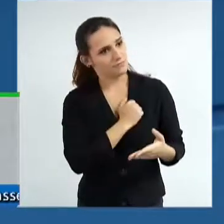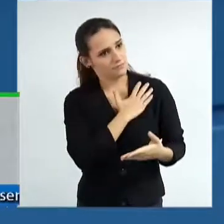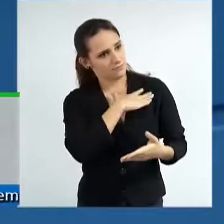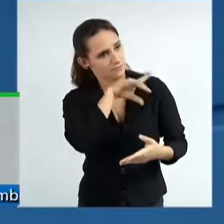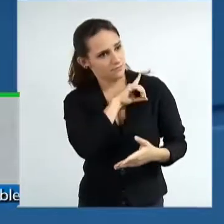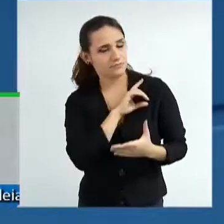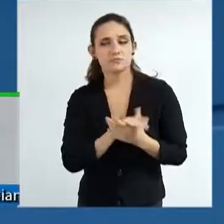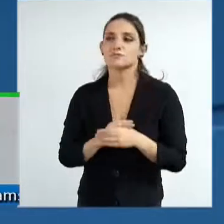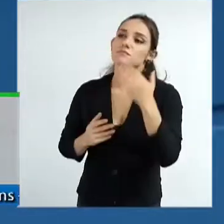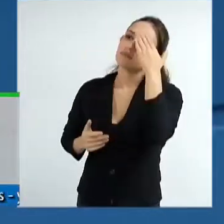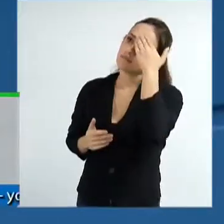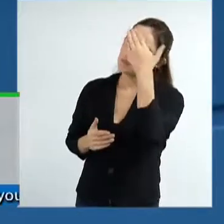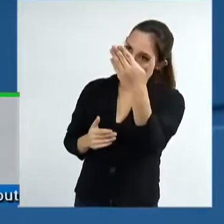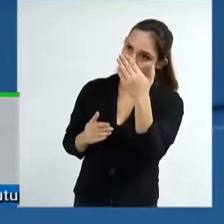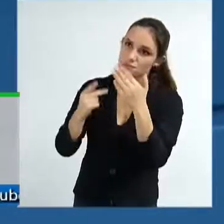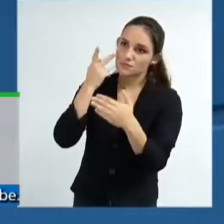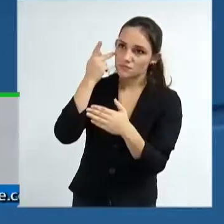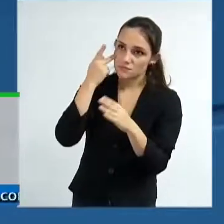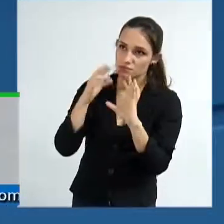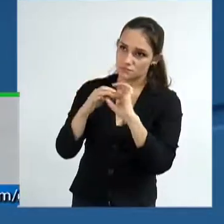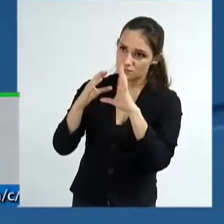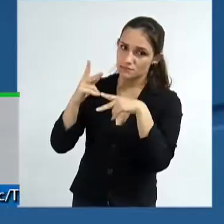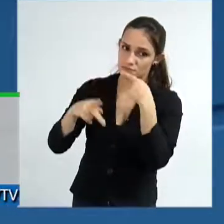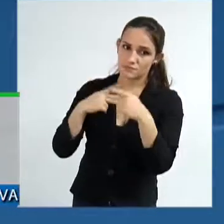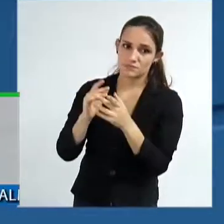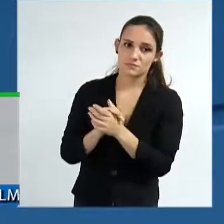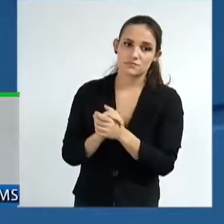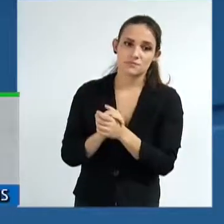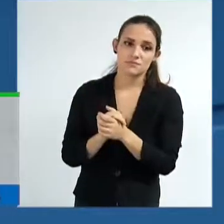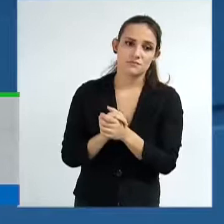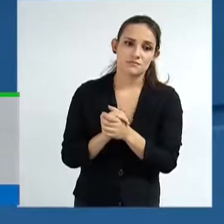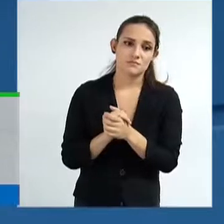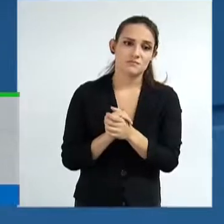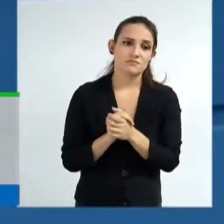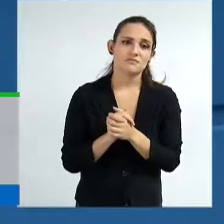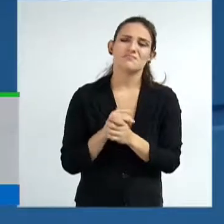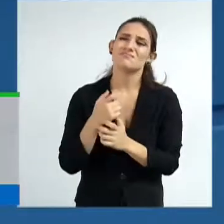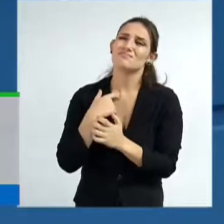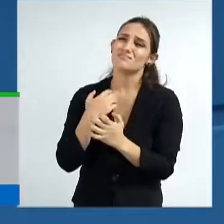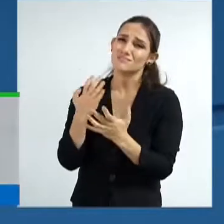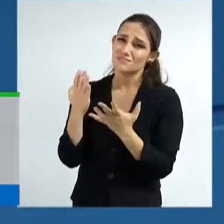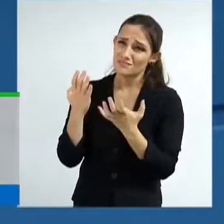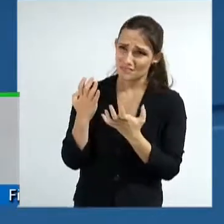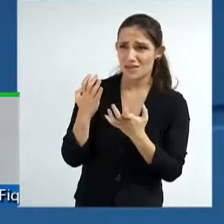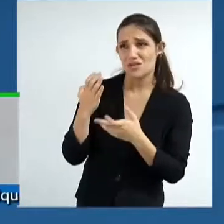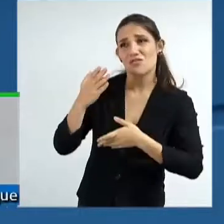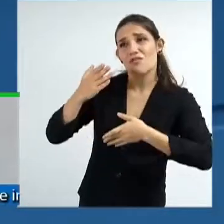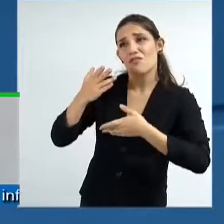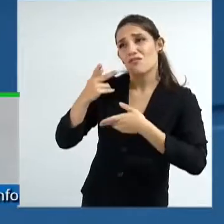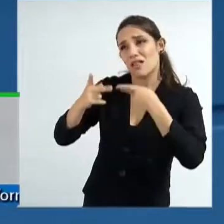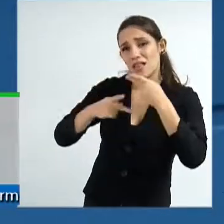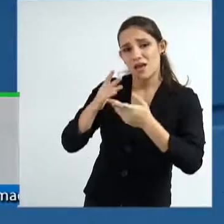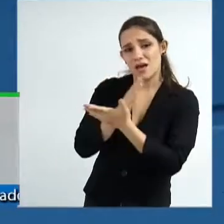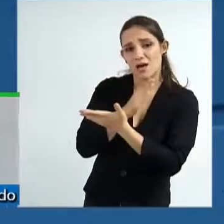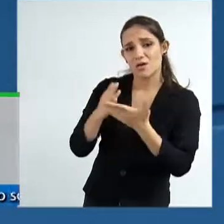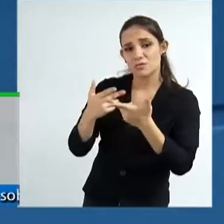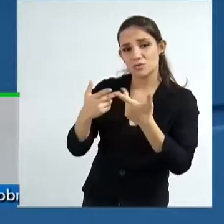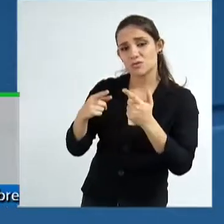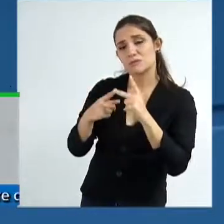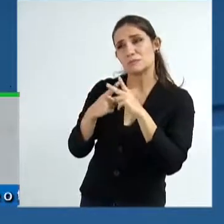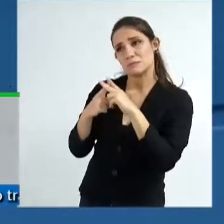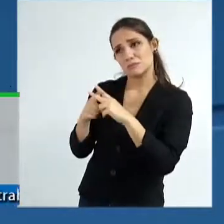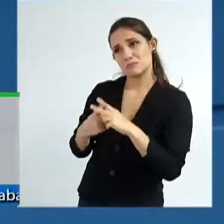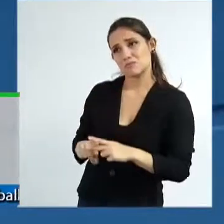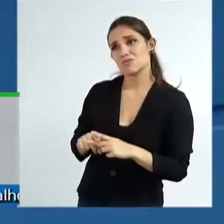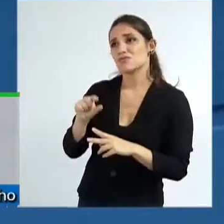pela parte, deputado Pedro Kemp, mas me permita fazer algumas retificações nas